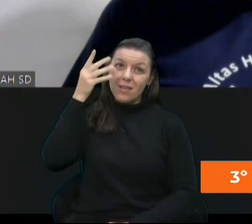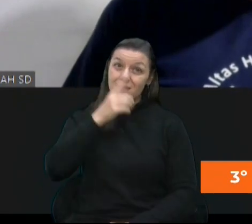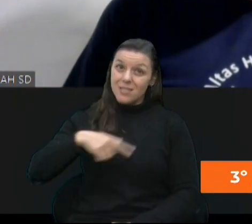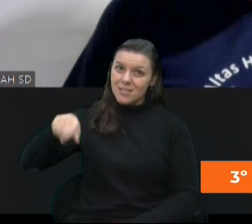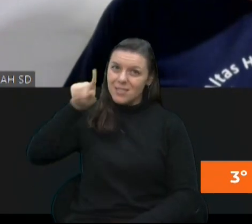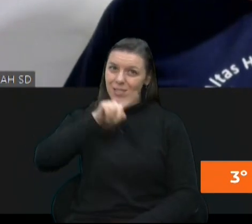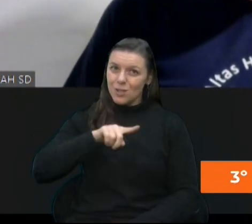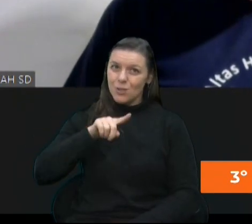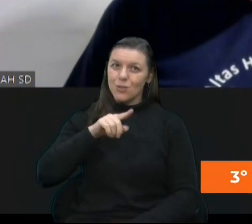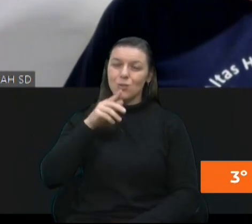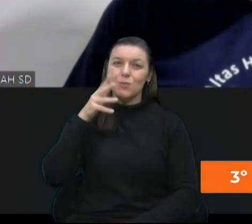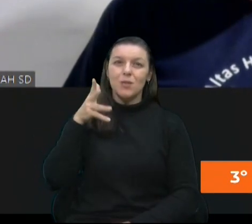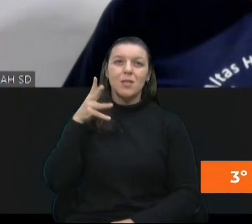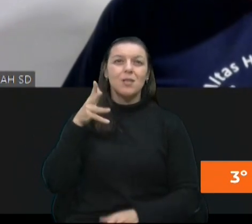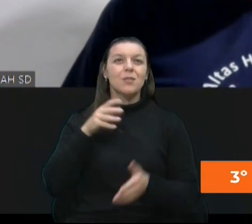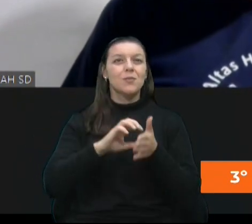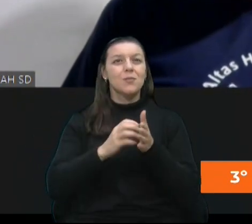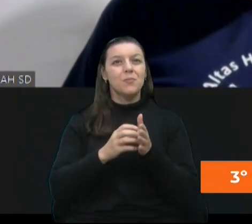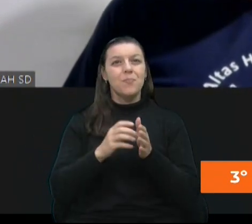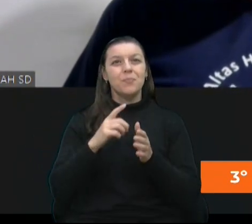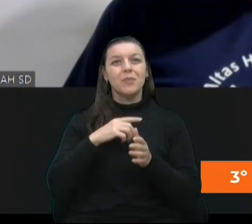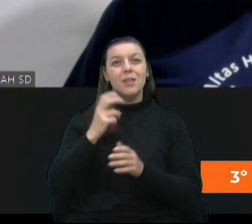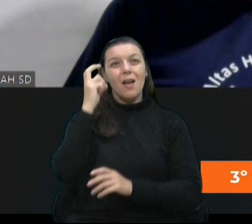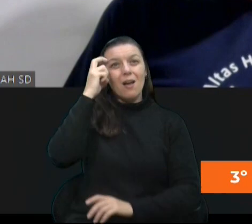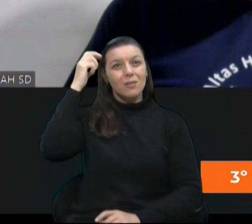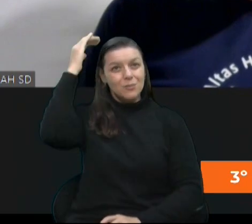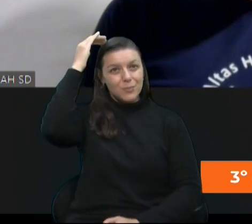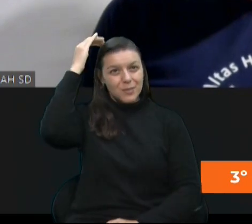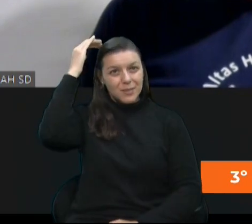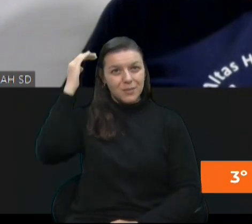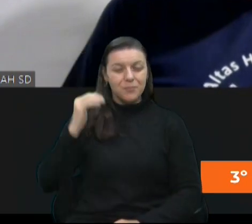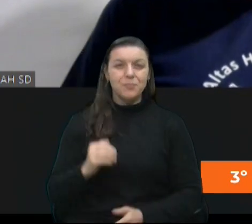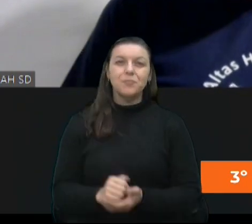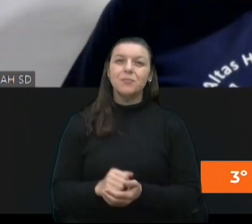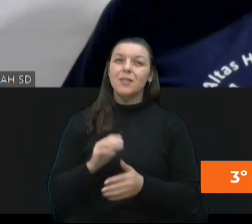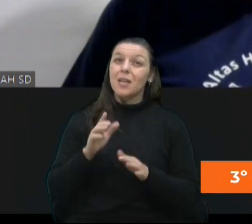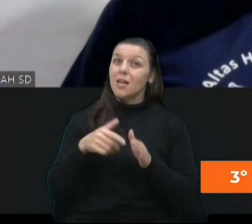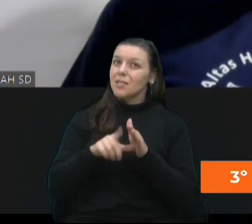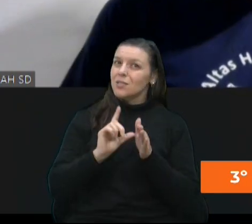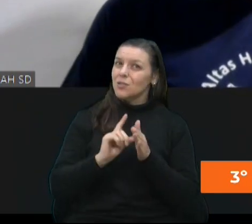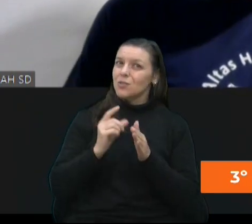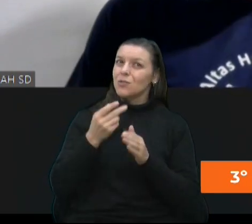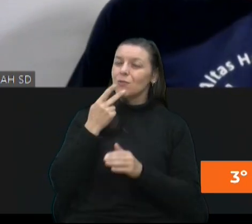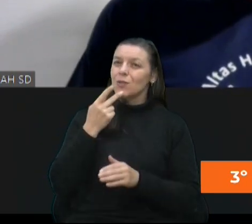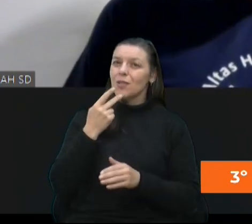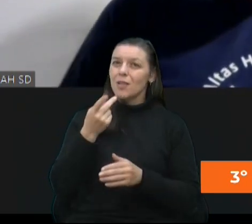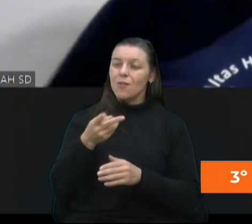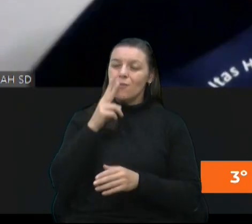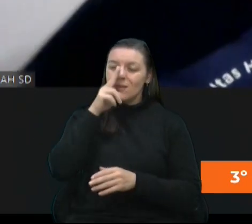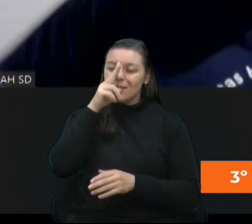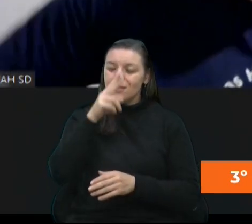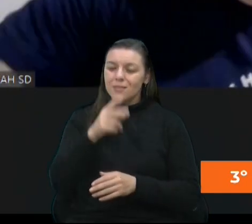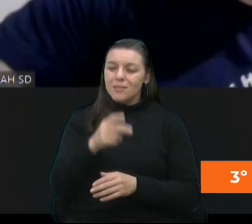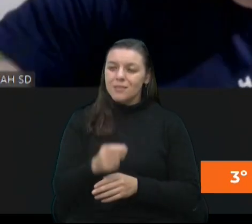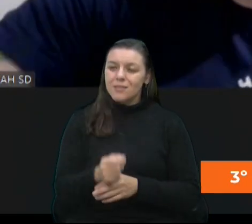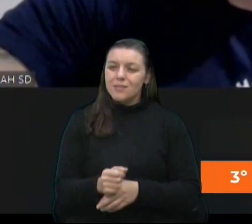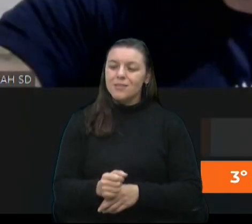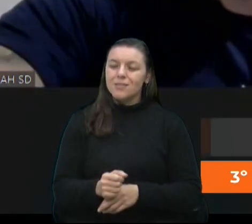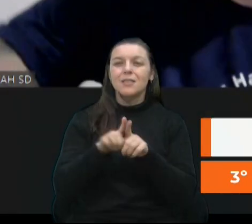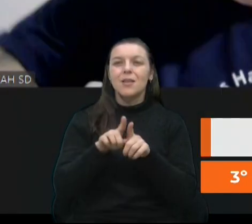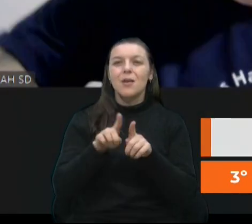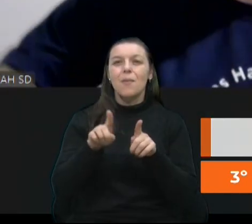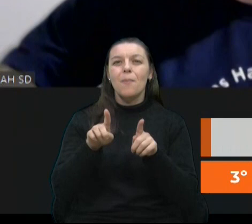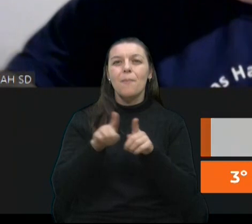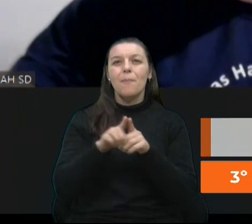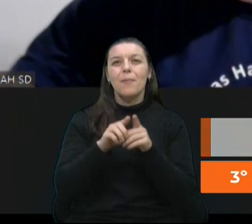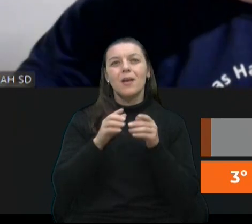de palestras da Frente Parlamentar das Altas Habilidades. Então, antes de passar para ele, só quero reforçar o nosso agradecimento pela companhia de vocês.